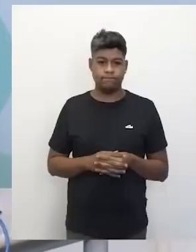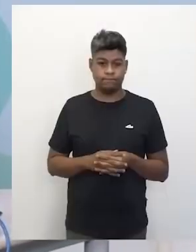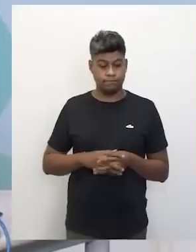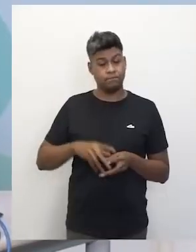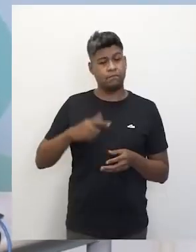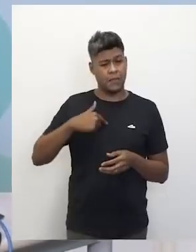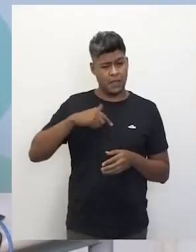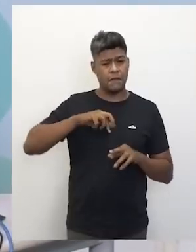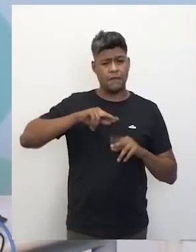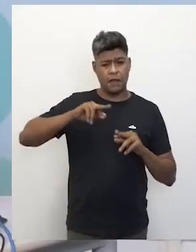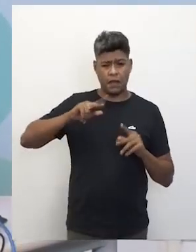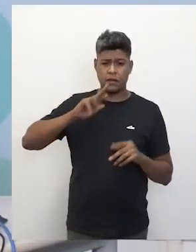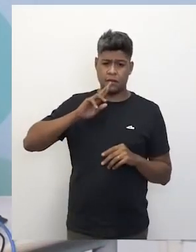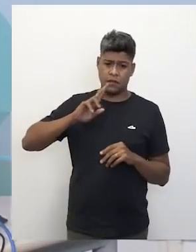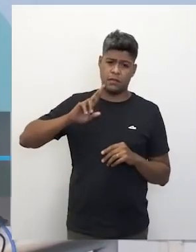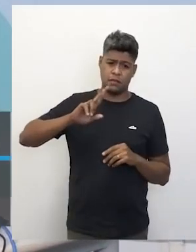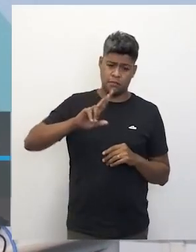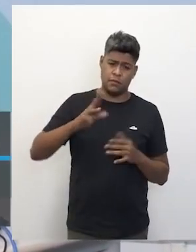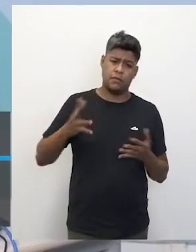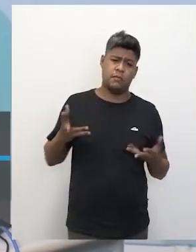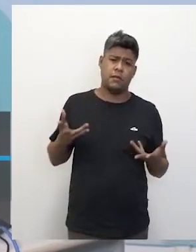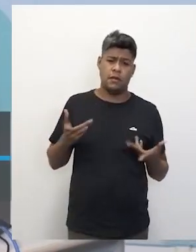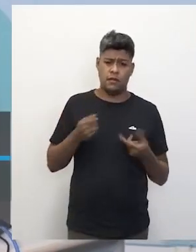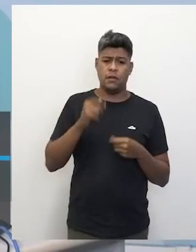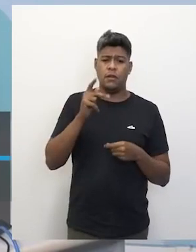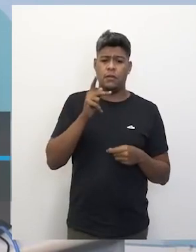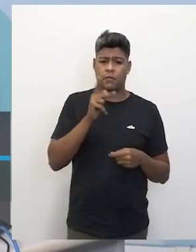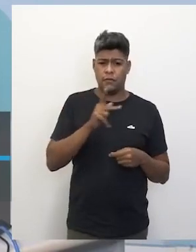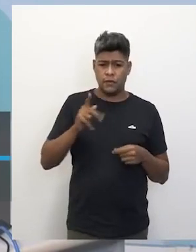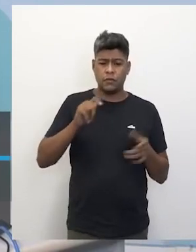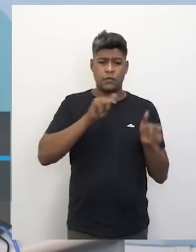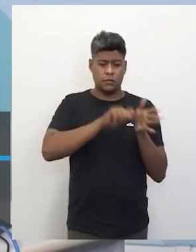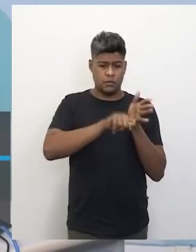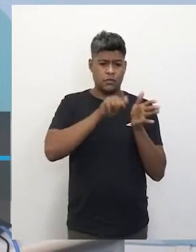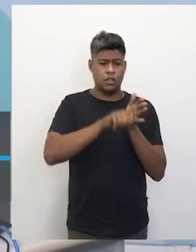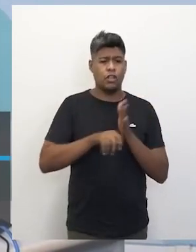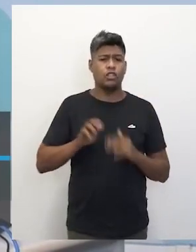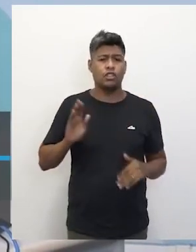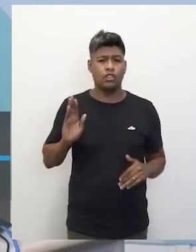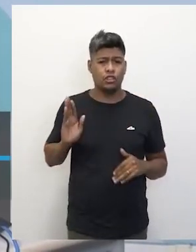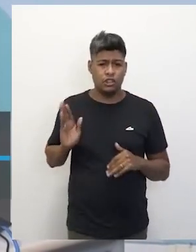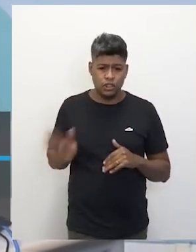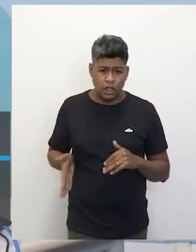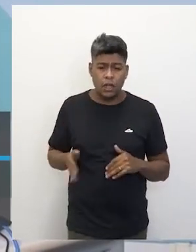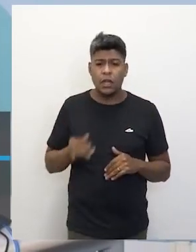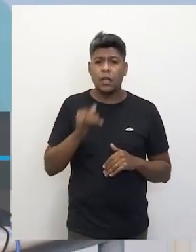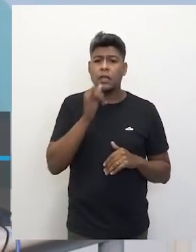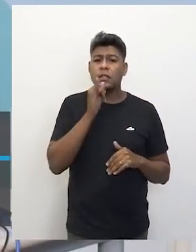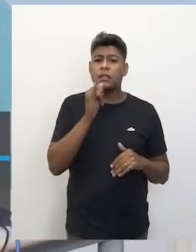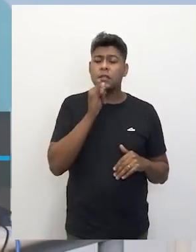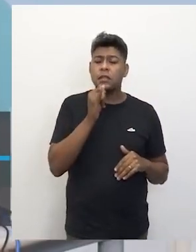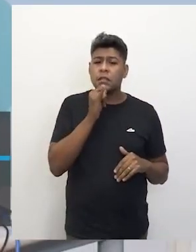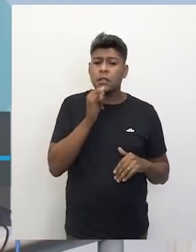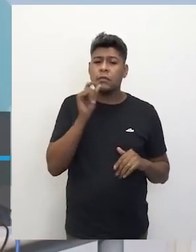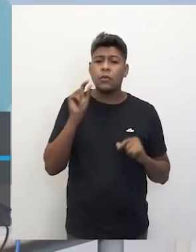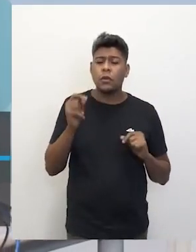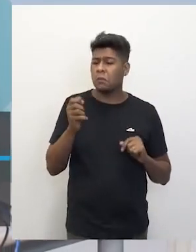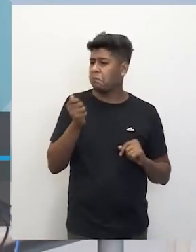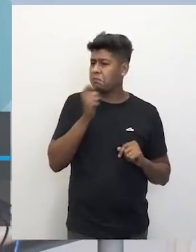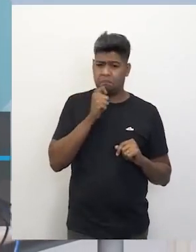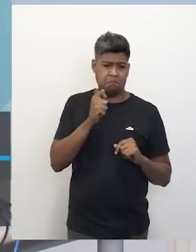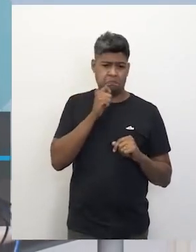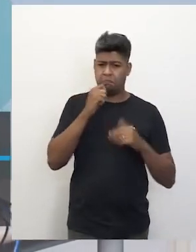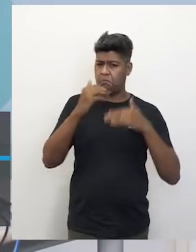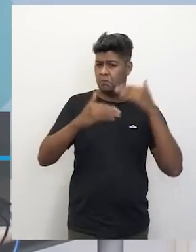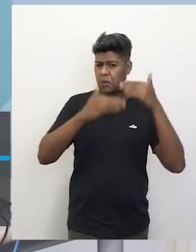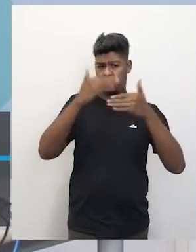Tivemos várias respostas apenas maravilhosas. A professora Marta já até colocou algumas na lousa, né? Por exemplo, teve professor que colocou que não conhece esse processo,